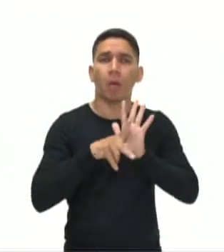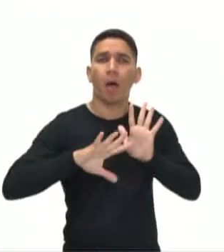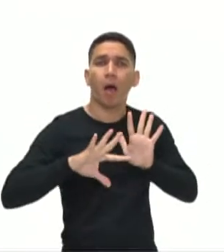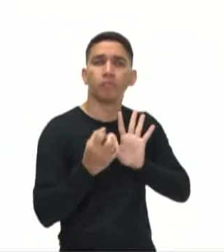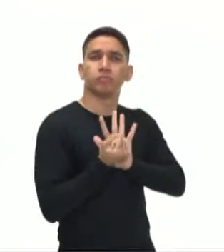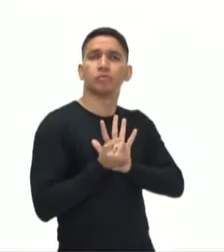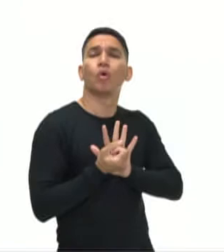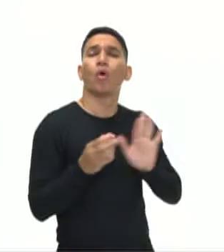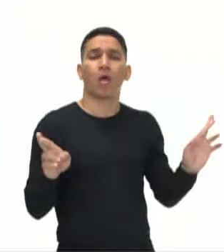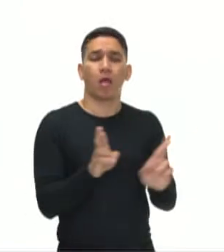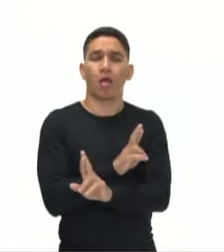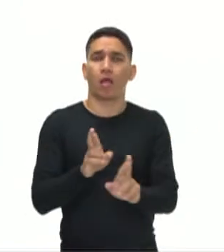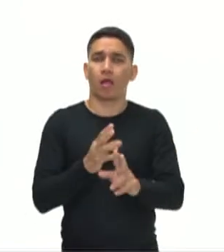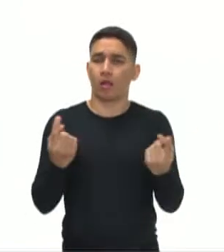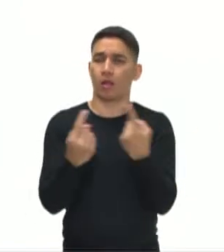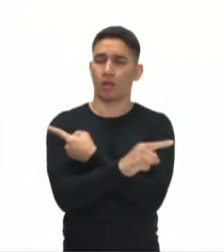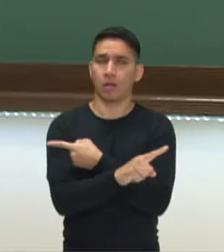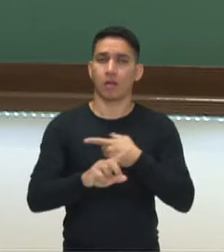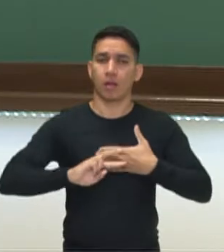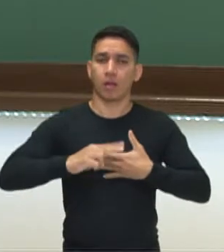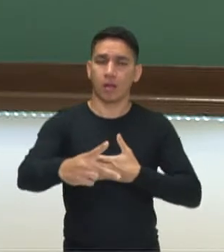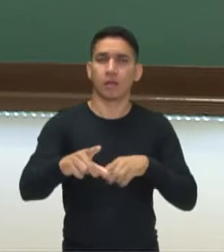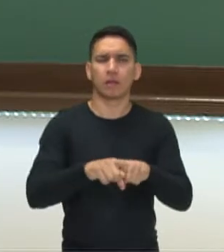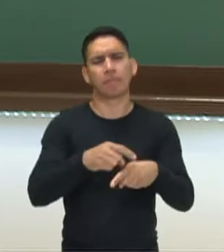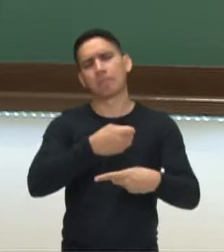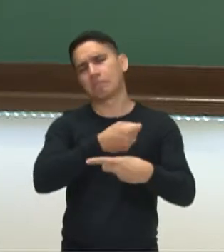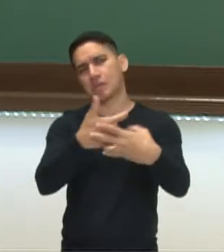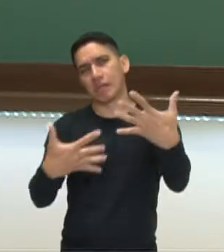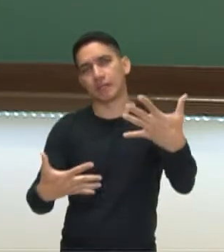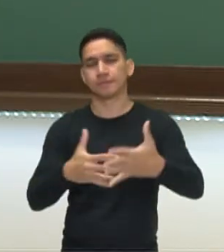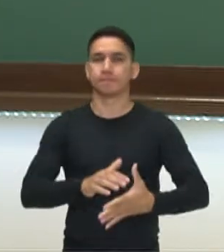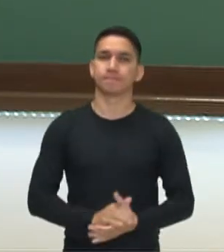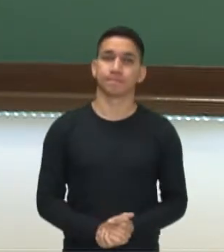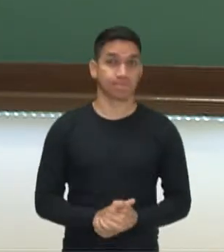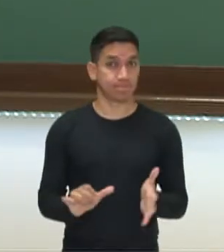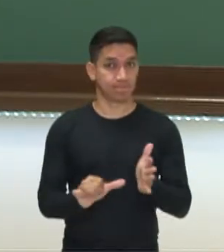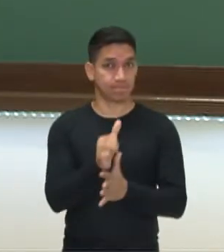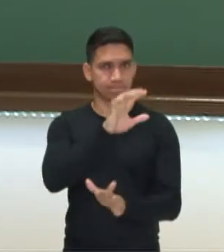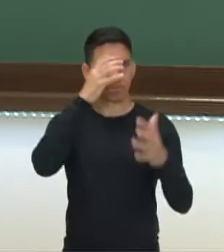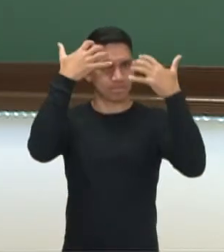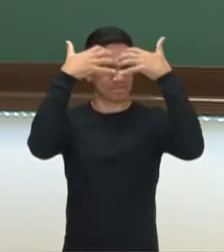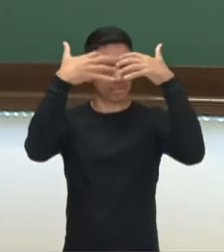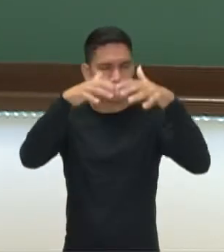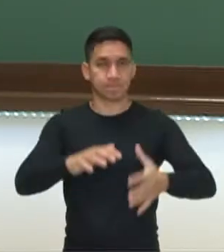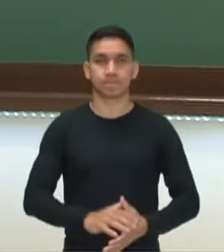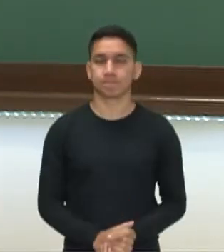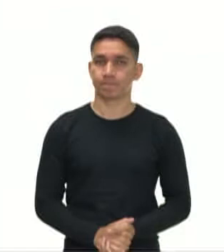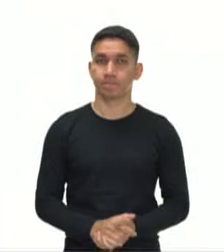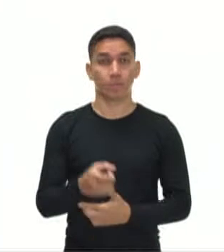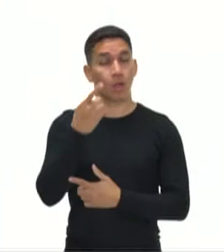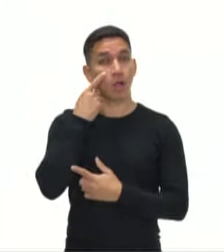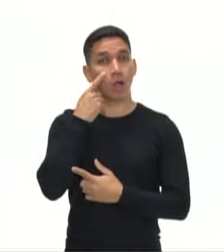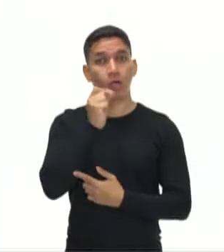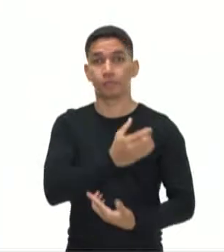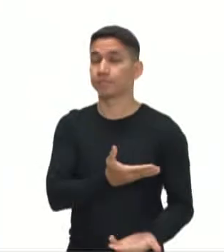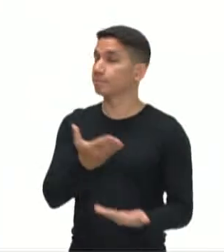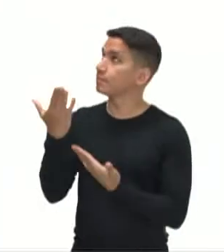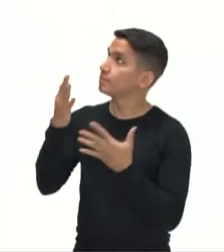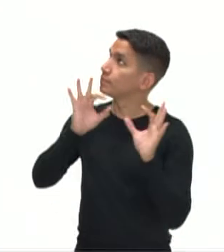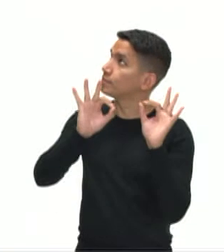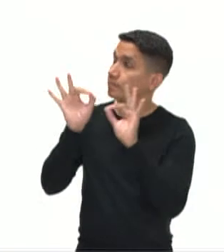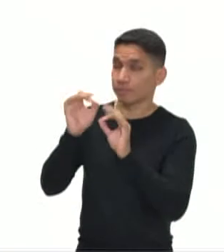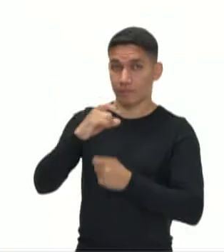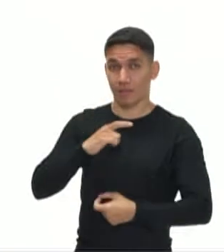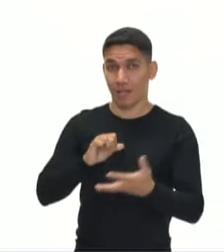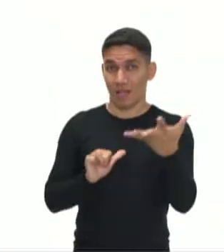contraste, causa, consequência e etc. Primeira reflexão. Observem os